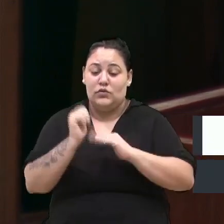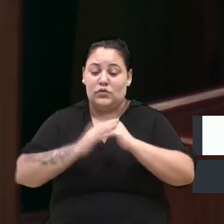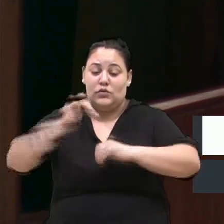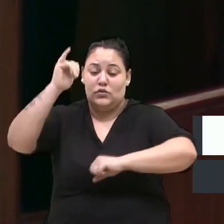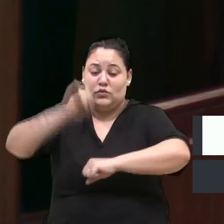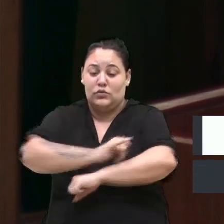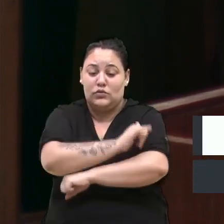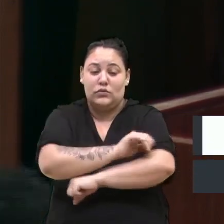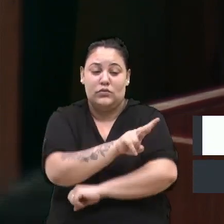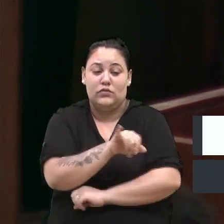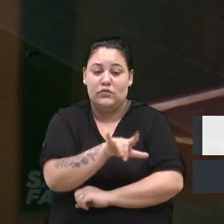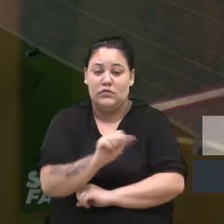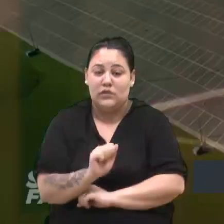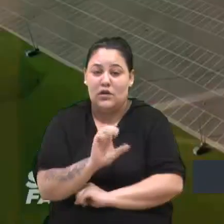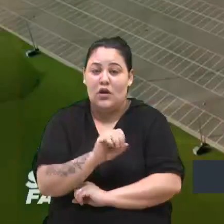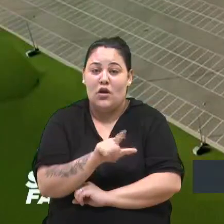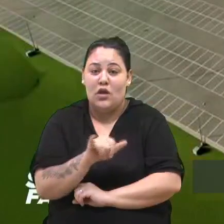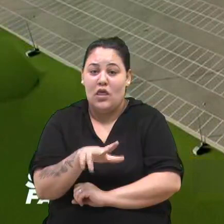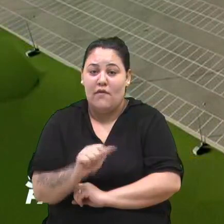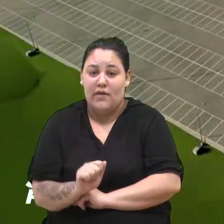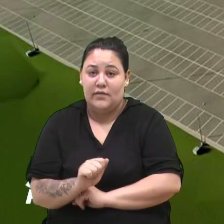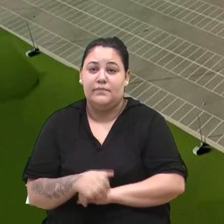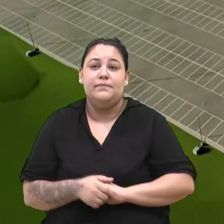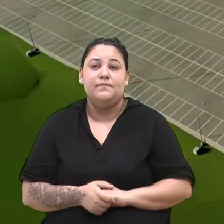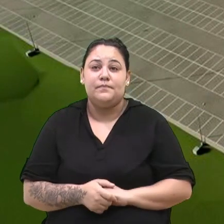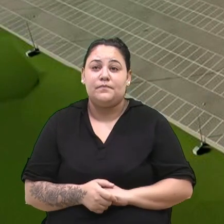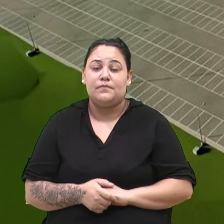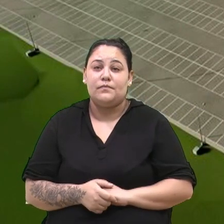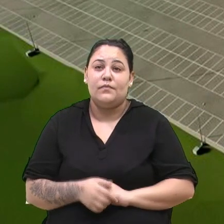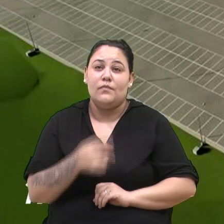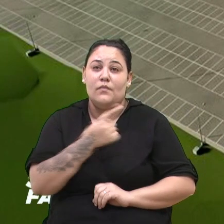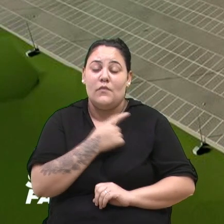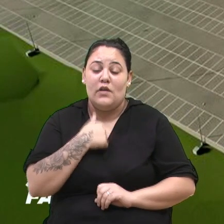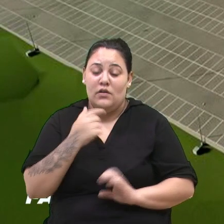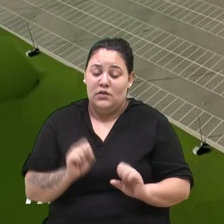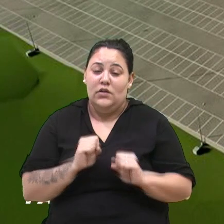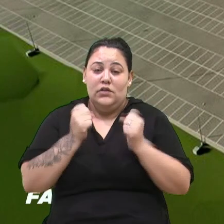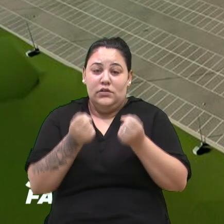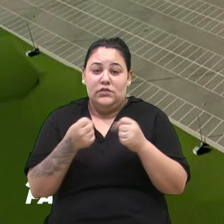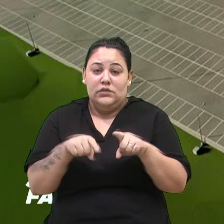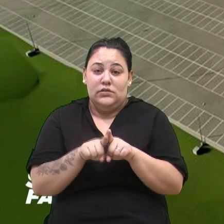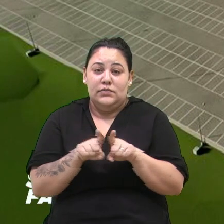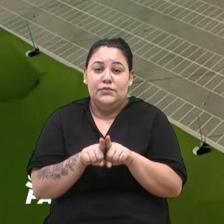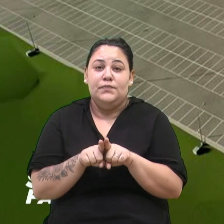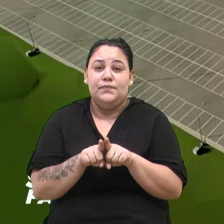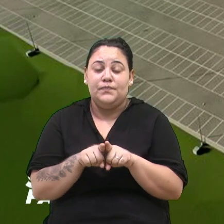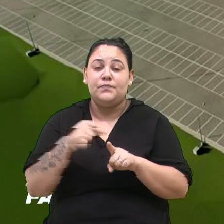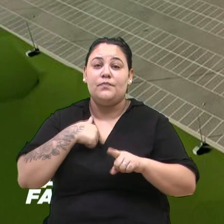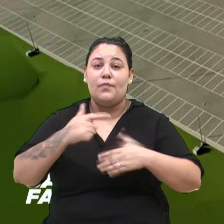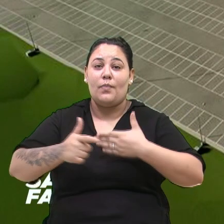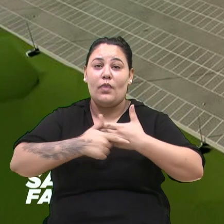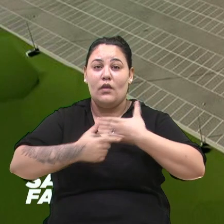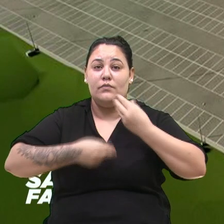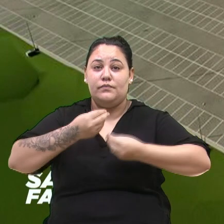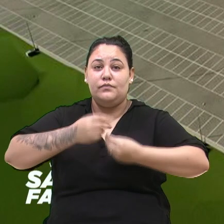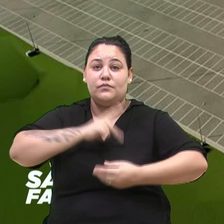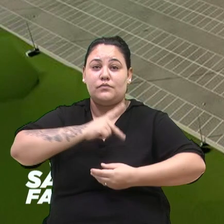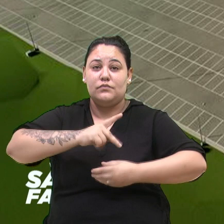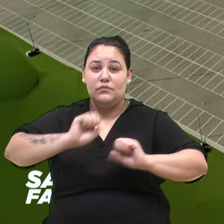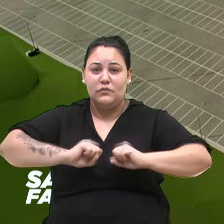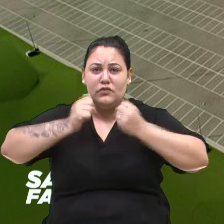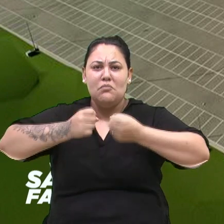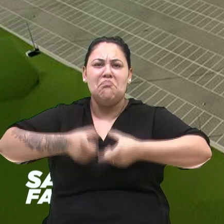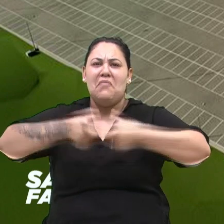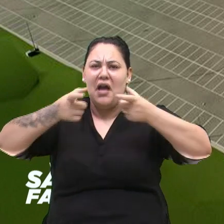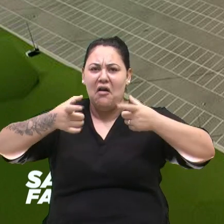Oliva, o aeroporto de Vila Oliva, aonde me empenhei. A minha parte, como presidente, o empenho maior